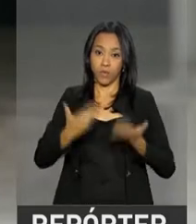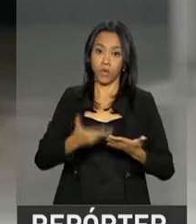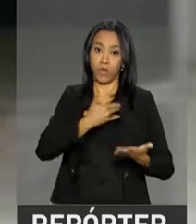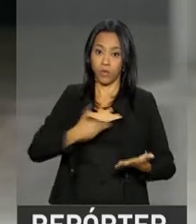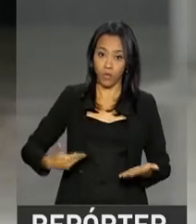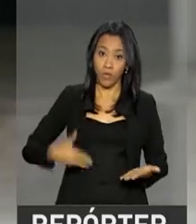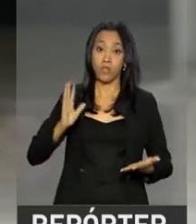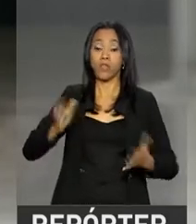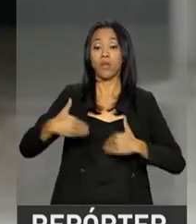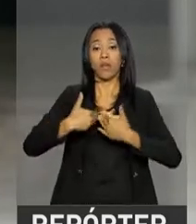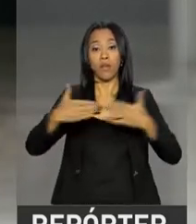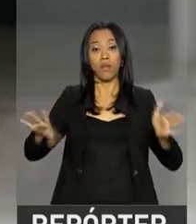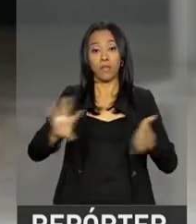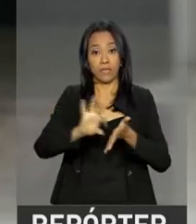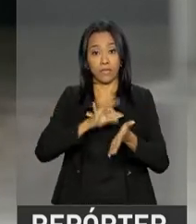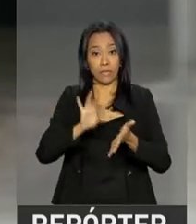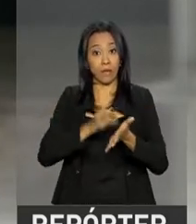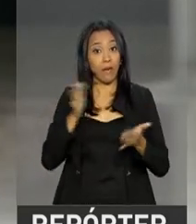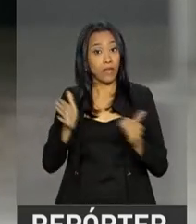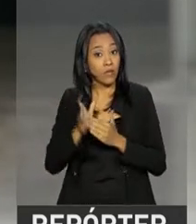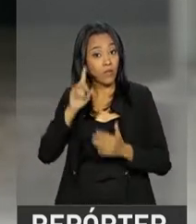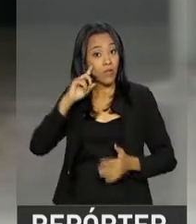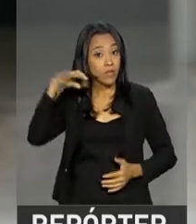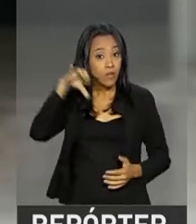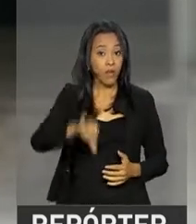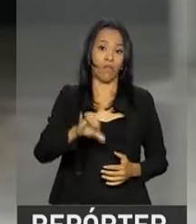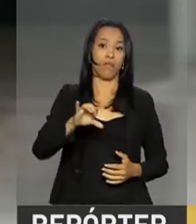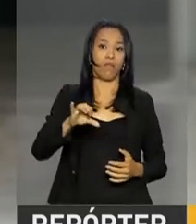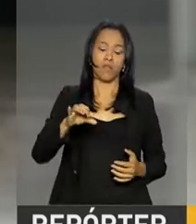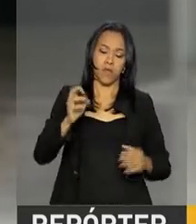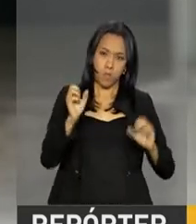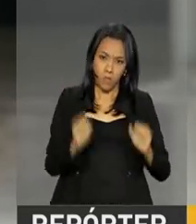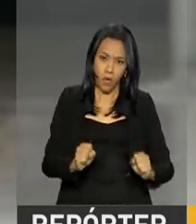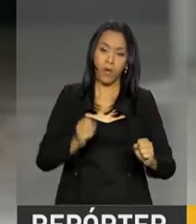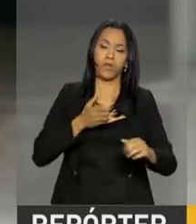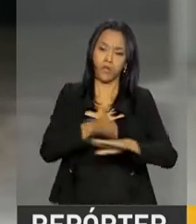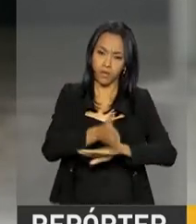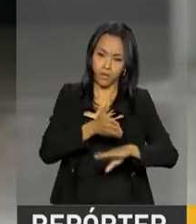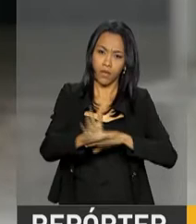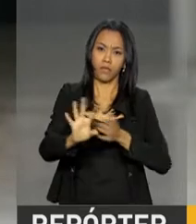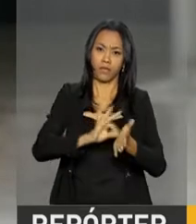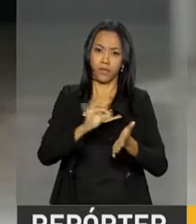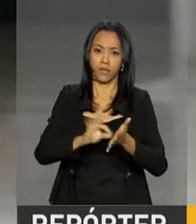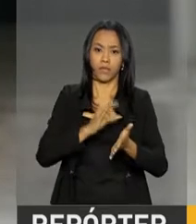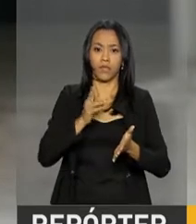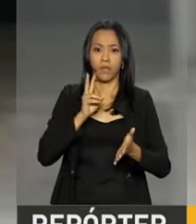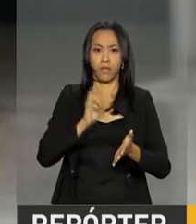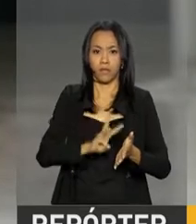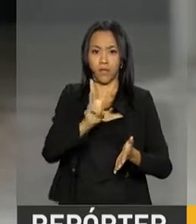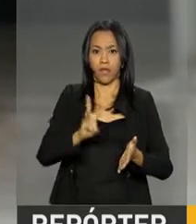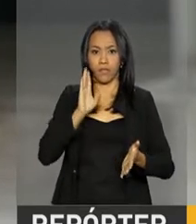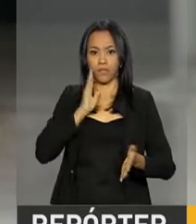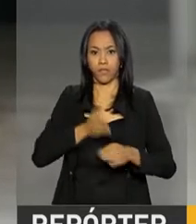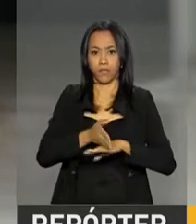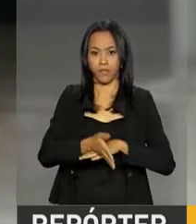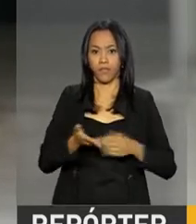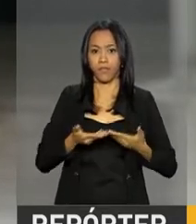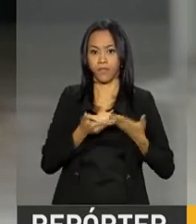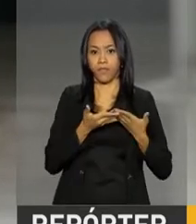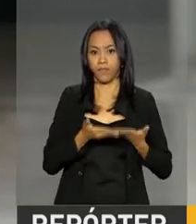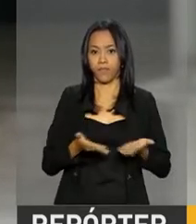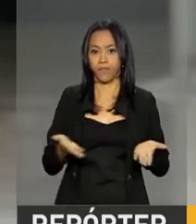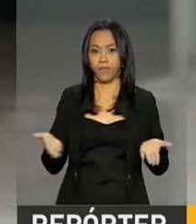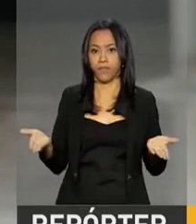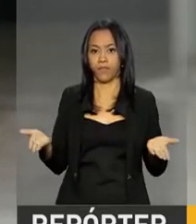estão abertas e vão até o dia 9 elas podem ser feitas no site do prouni que é site prouni ponto